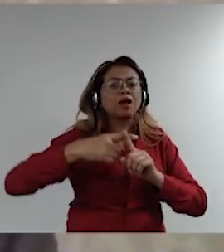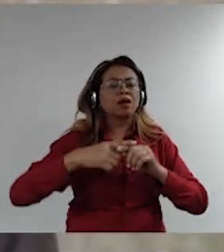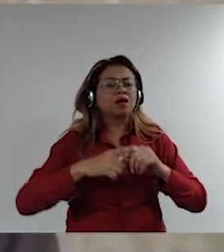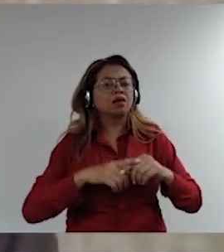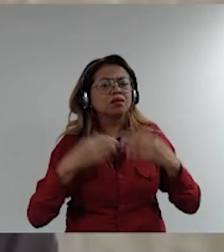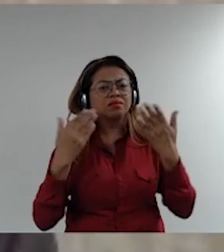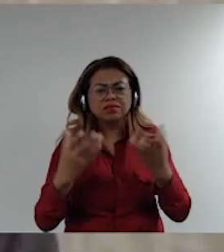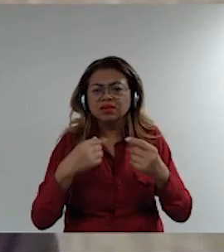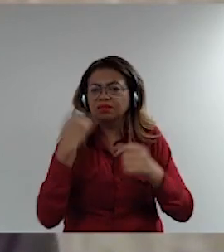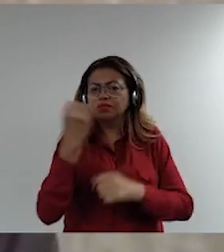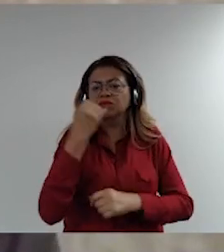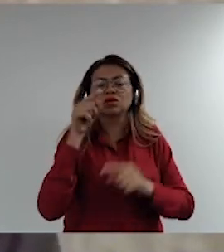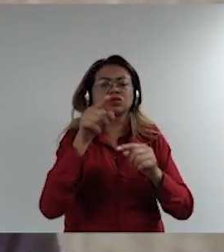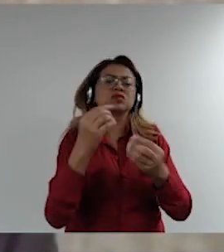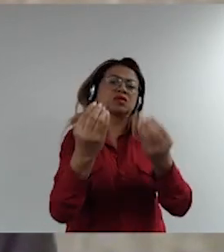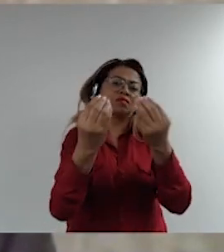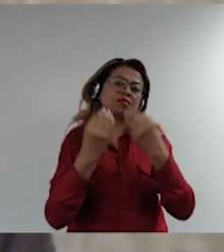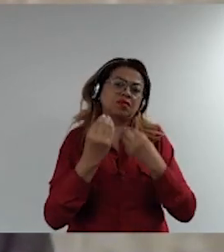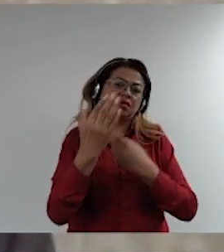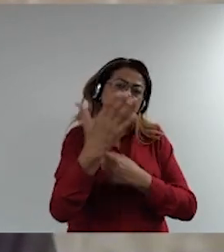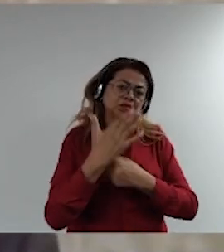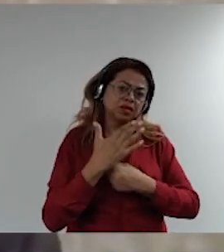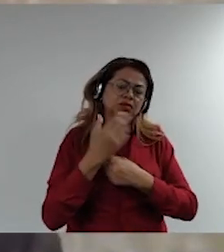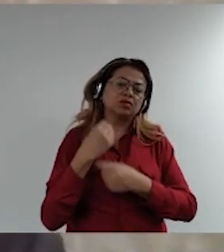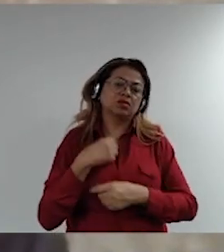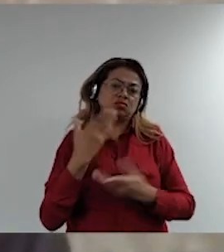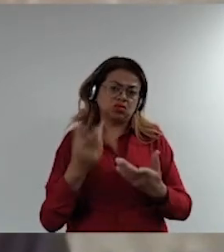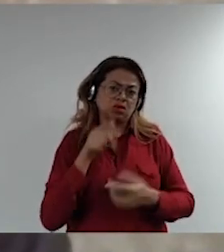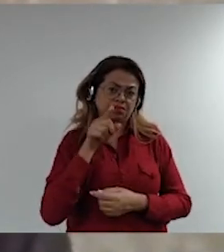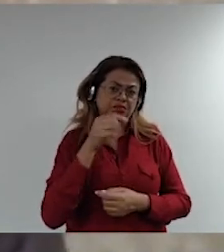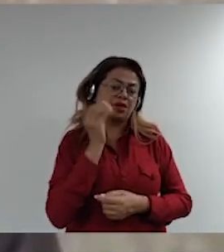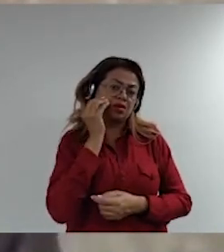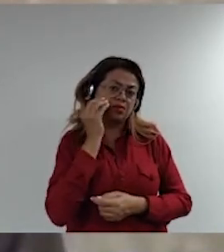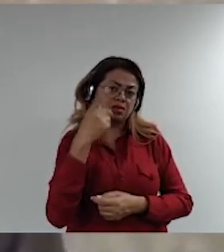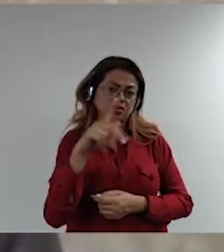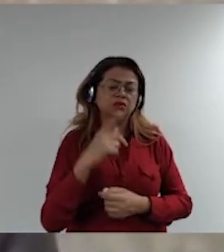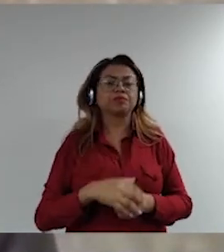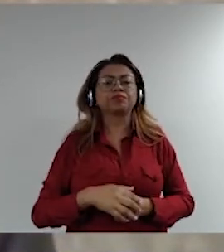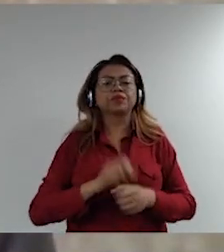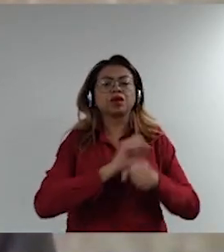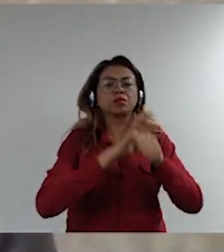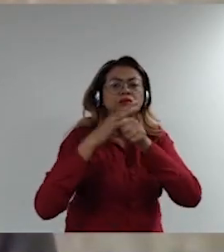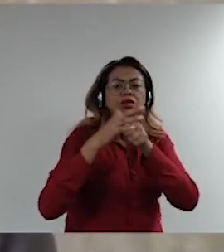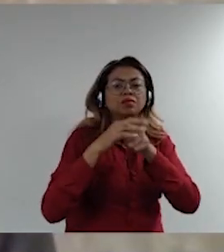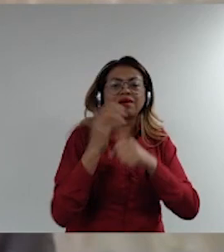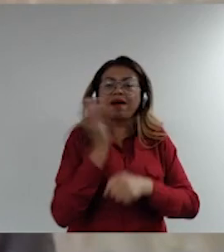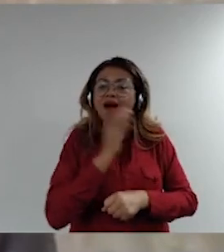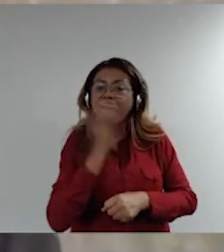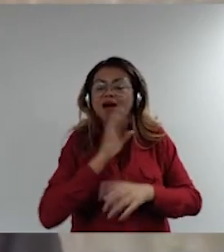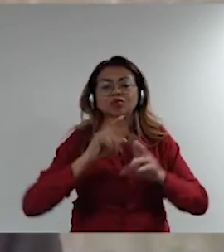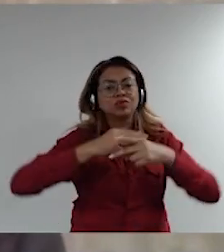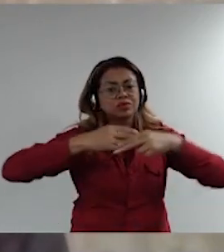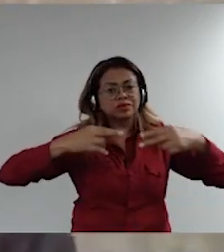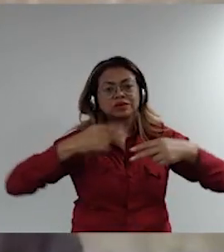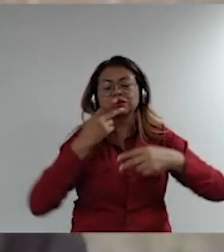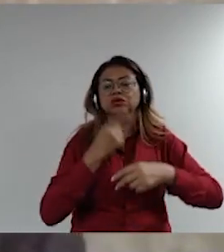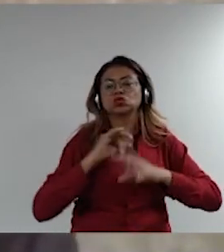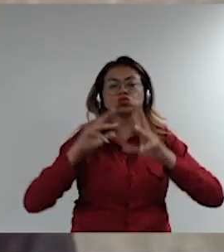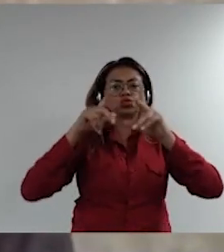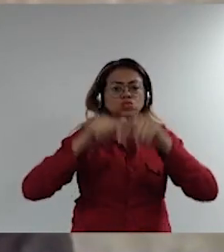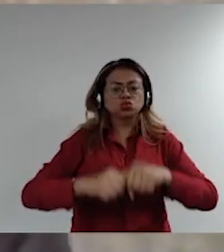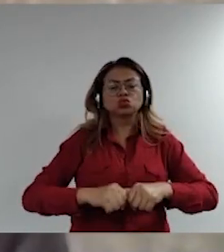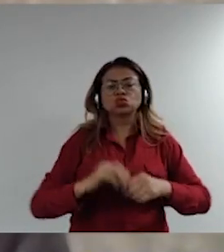a advocacia está precisando disso. A pandemia acelerou, como eu disse, né? Acelerou